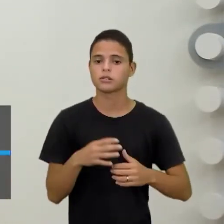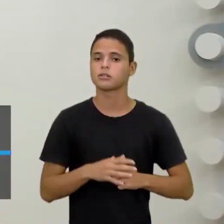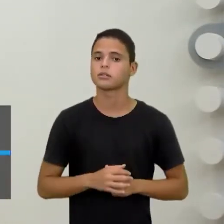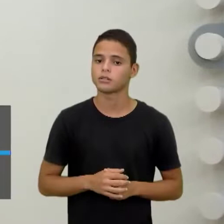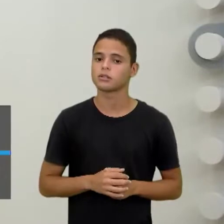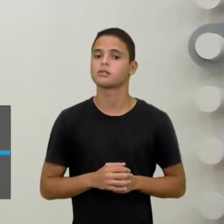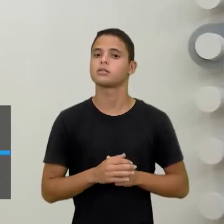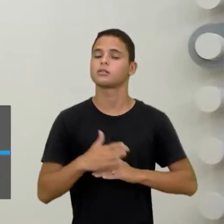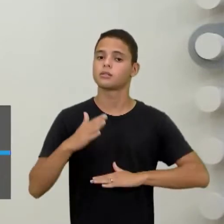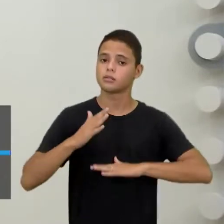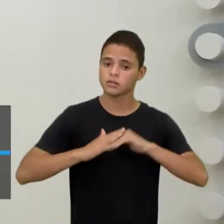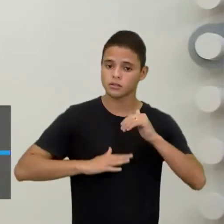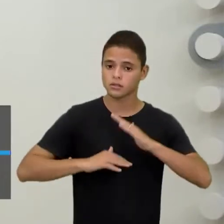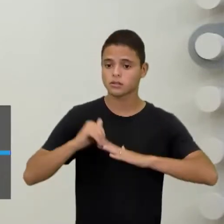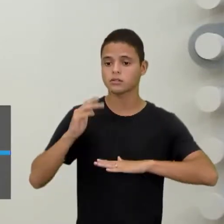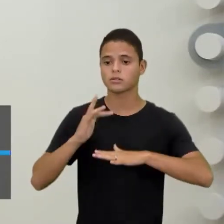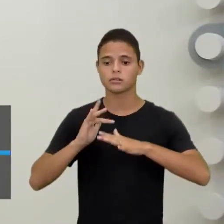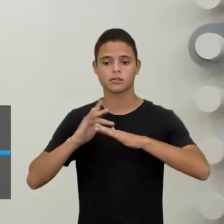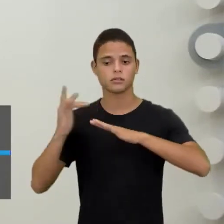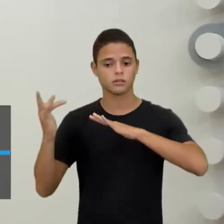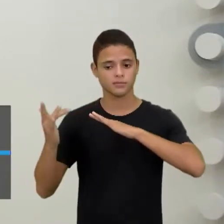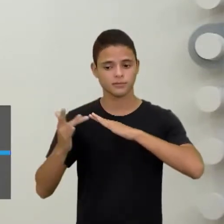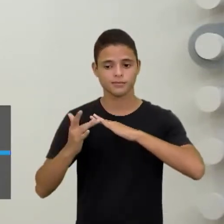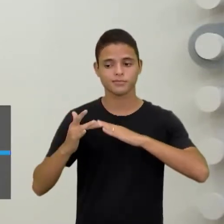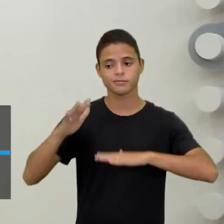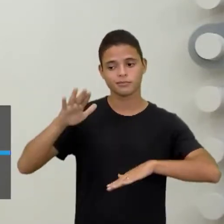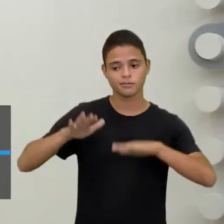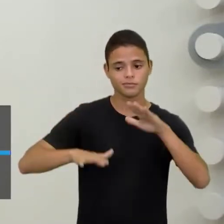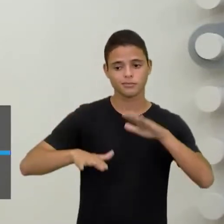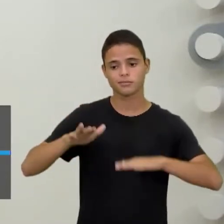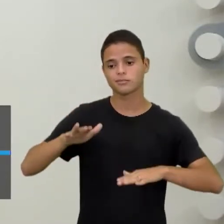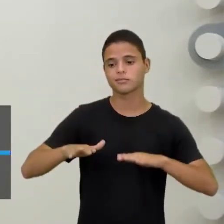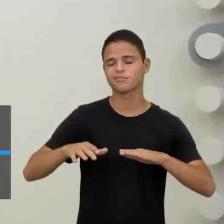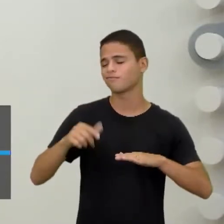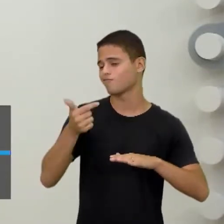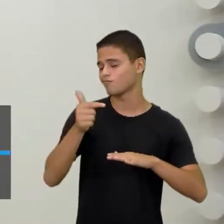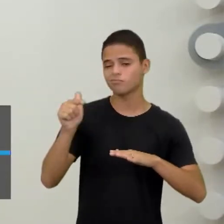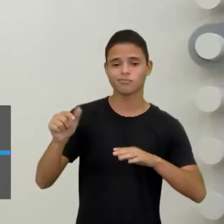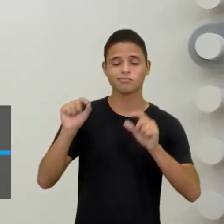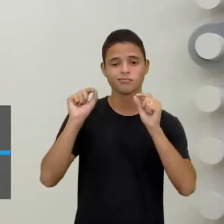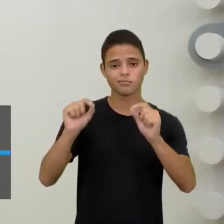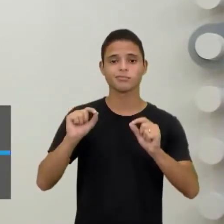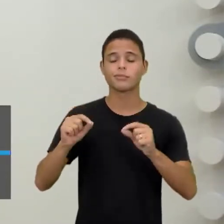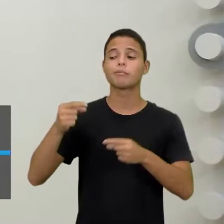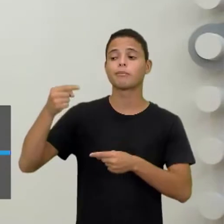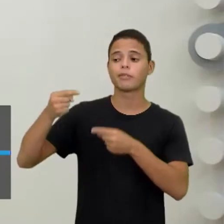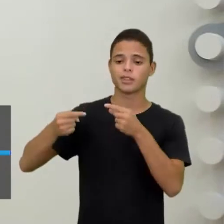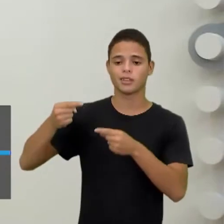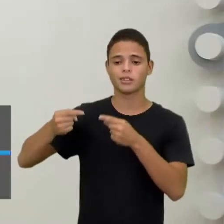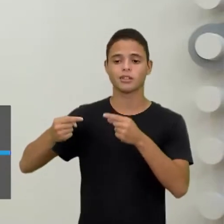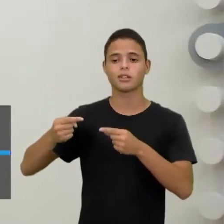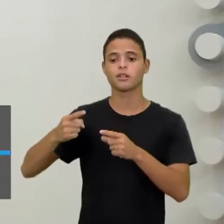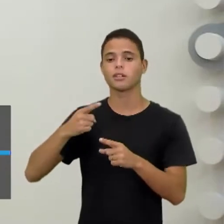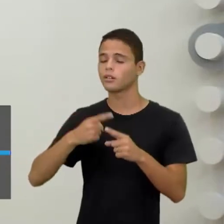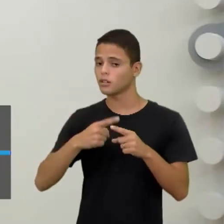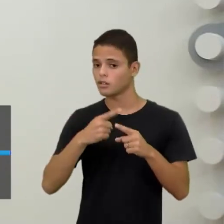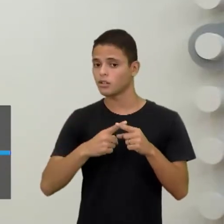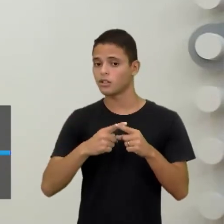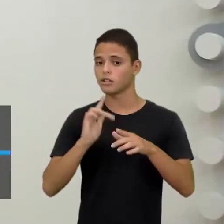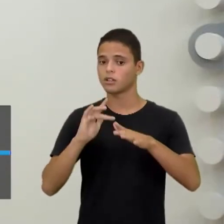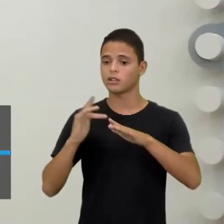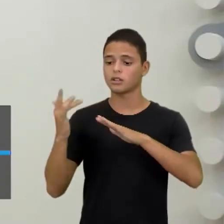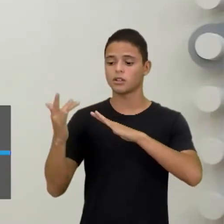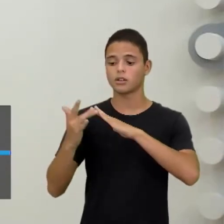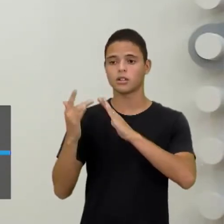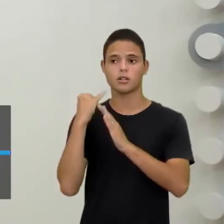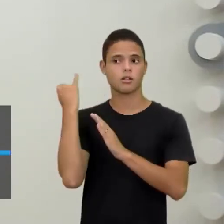uma habilidade que nas redes sociais não é muito cultivada é a argumentação, porque na rede social o mais